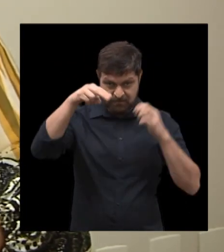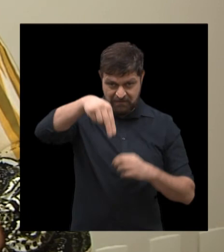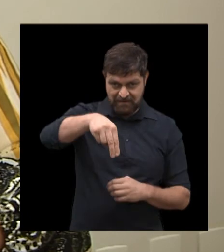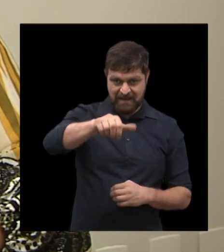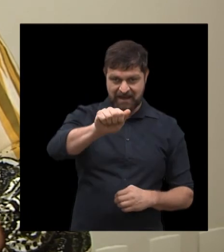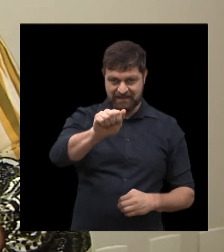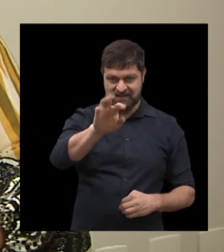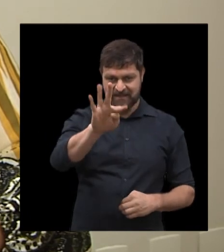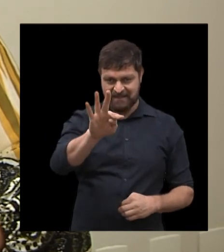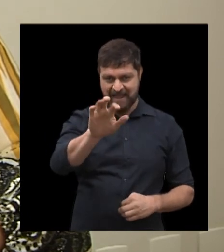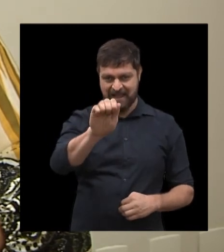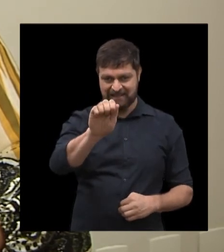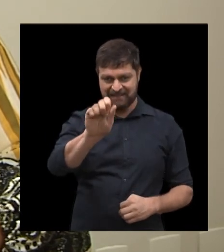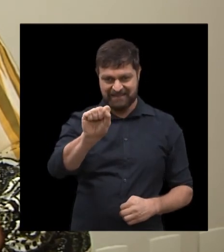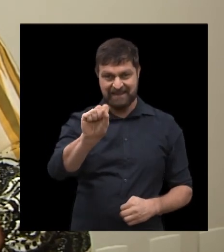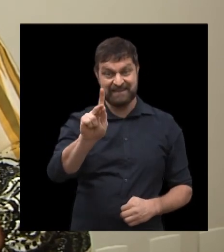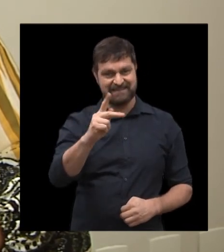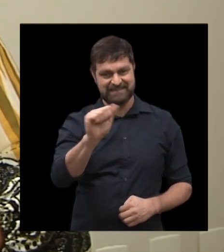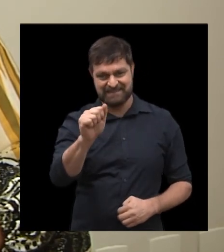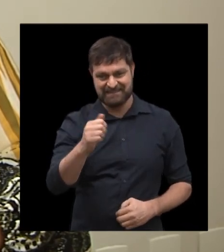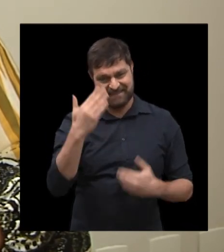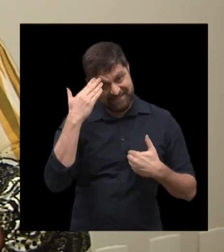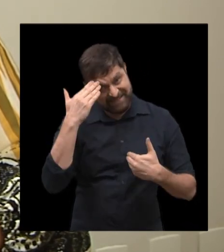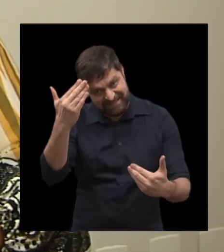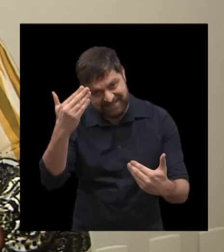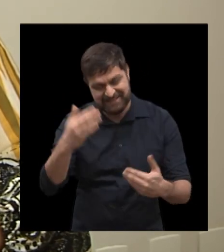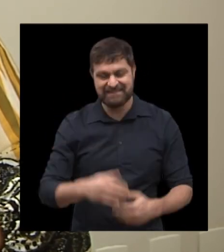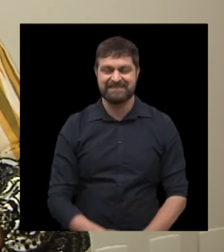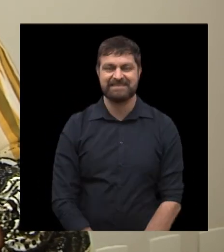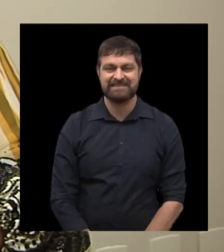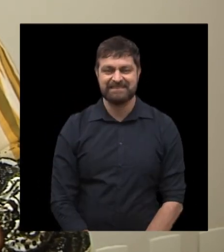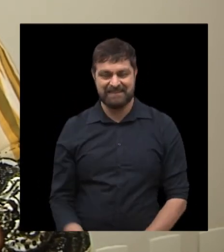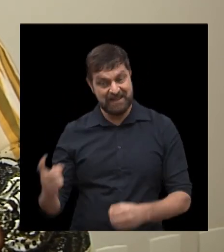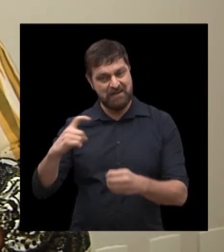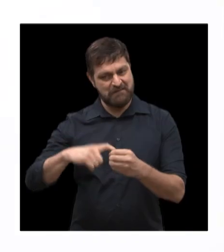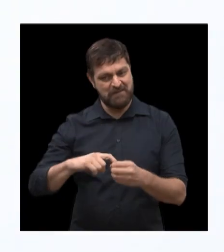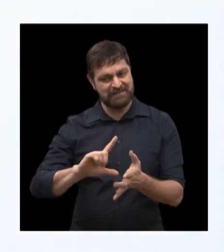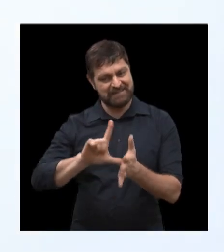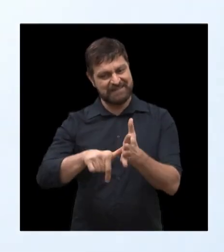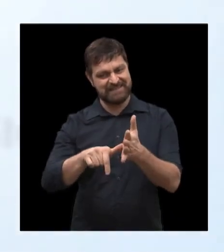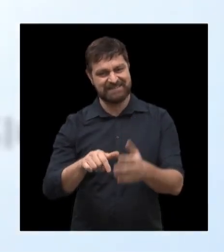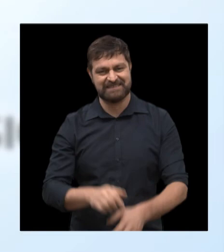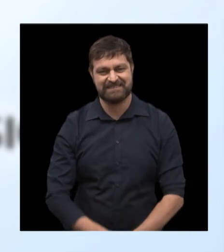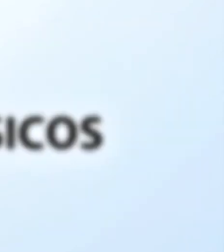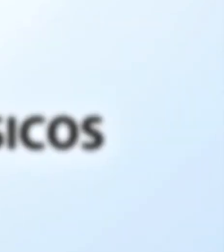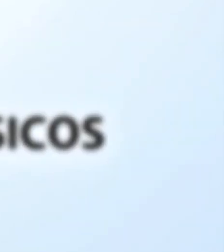Fregnani e agradecendo você que ficou com a gente até agora. Obrigada e até o próximo.